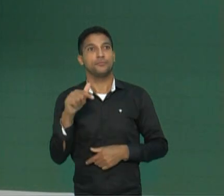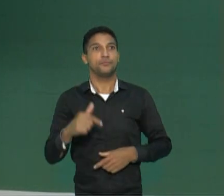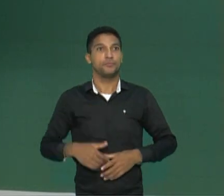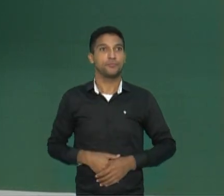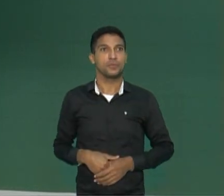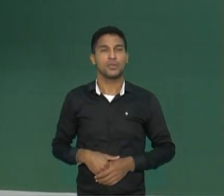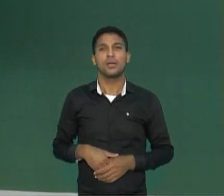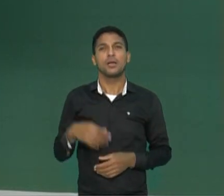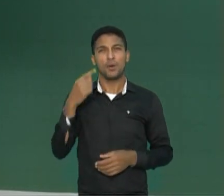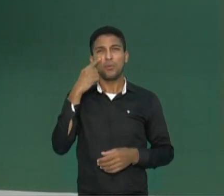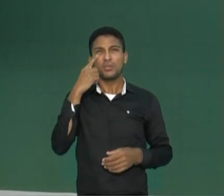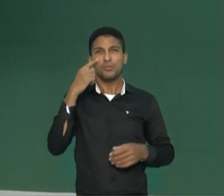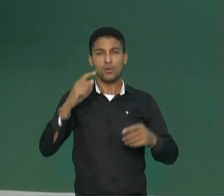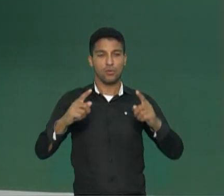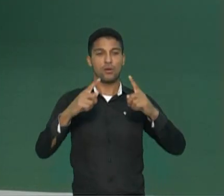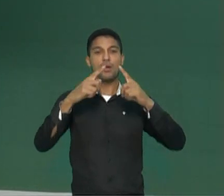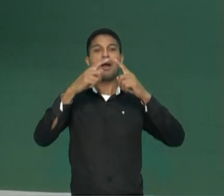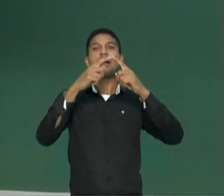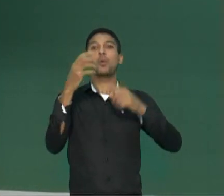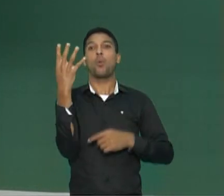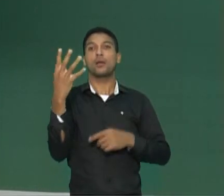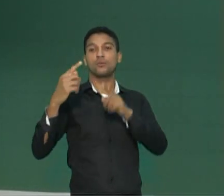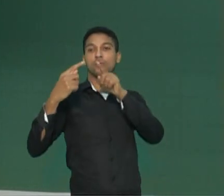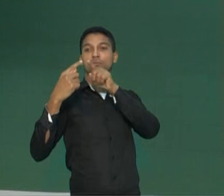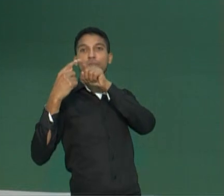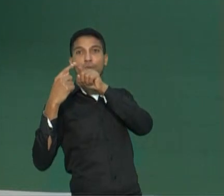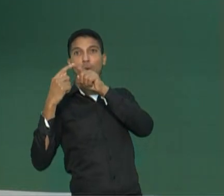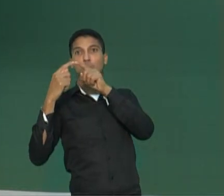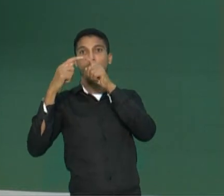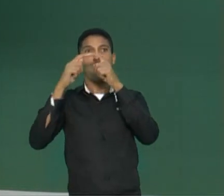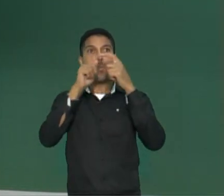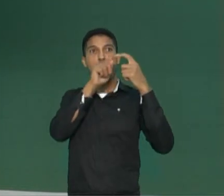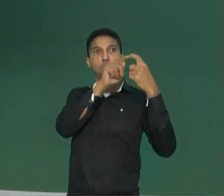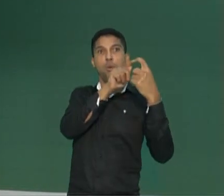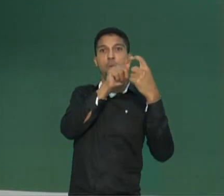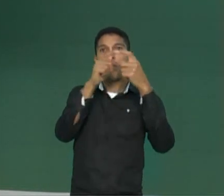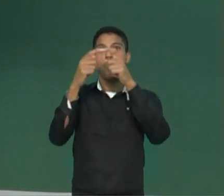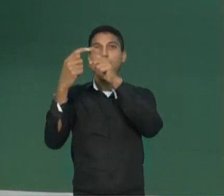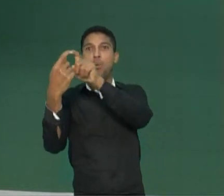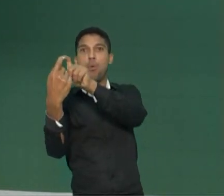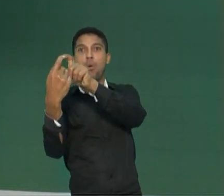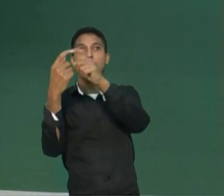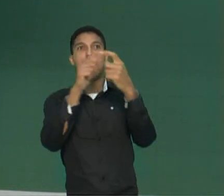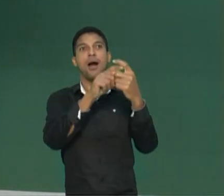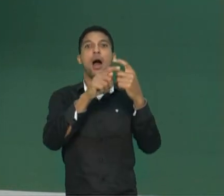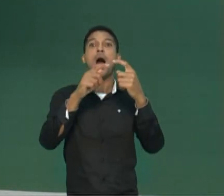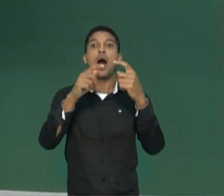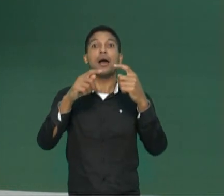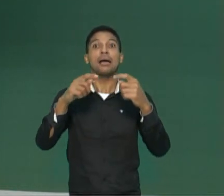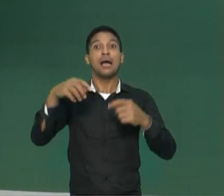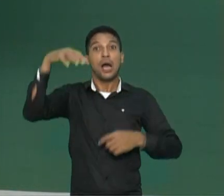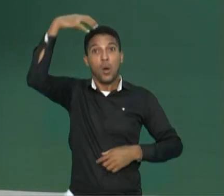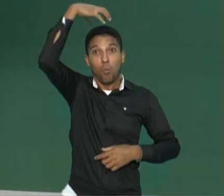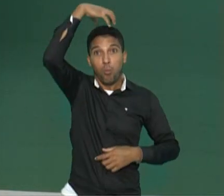aqui. Eles juntavam 4 arcos e em cima desses 4 arcos eles conseguiam colocar essa cúpula,